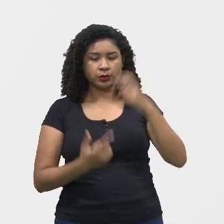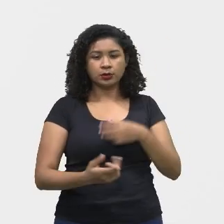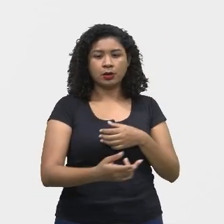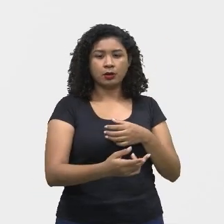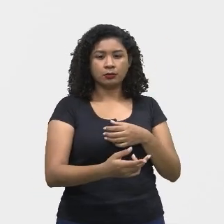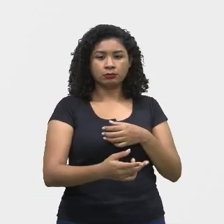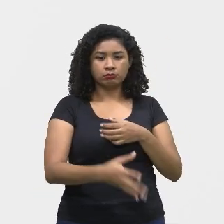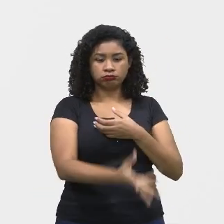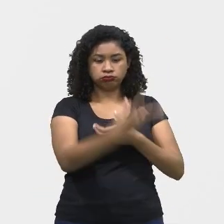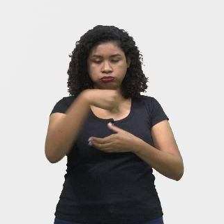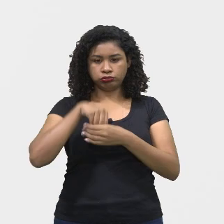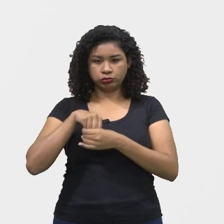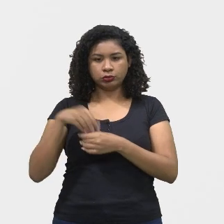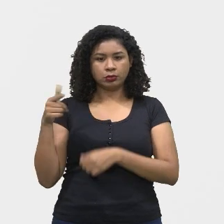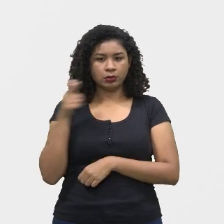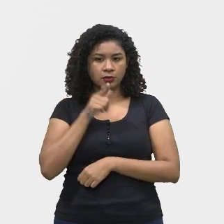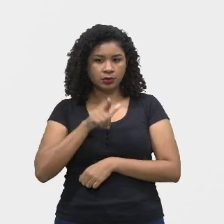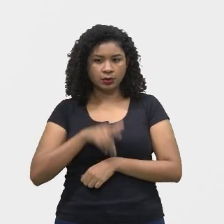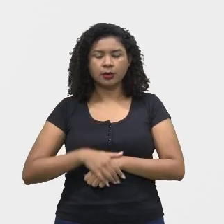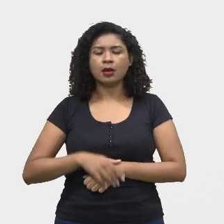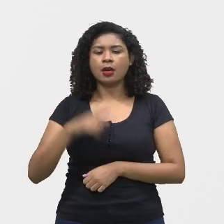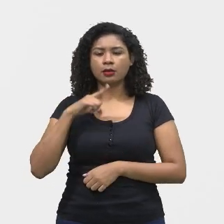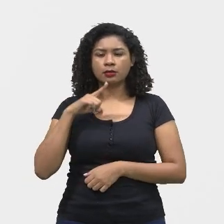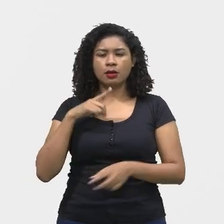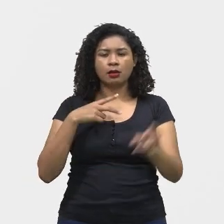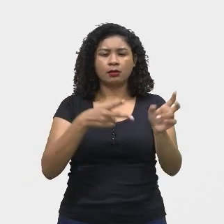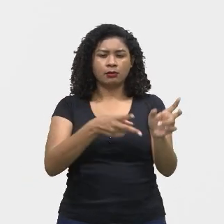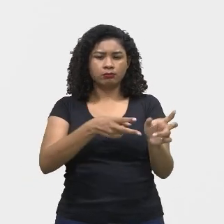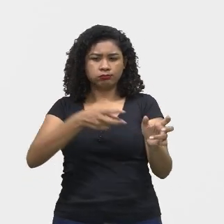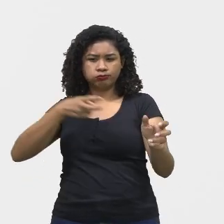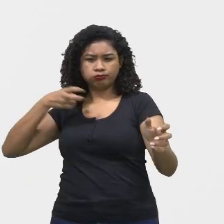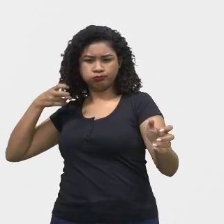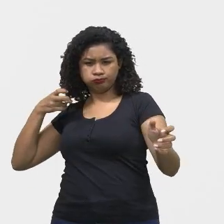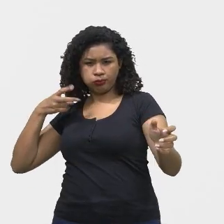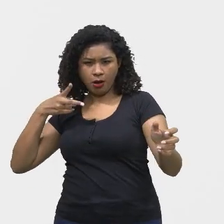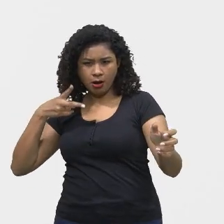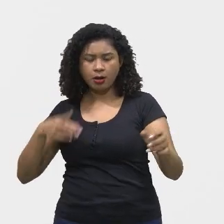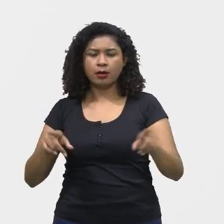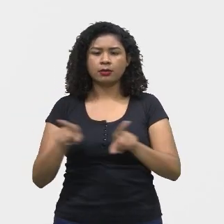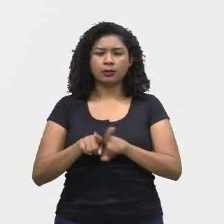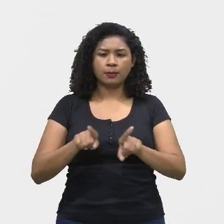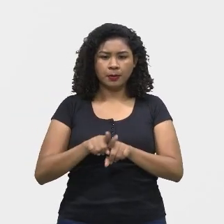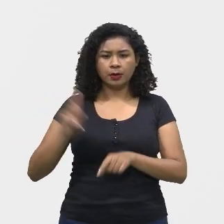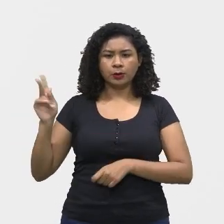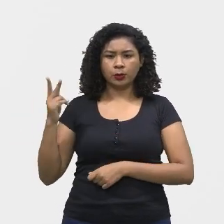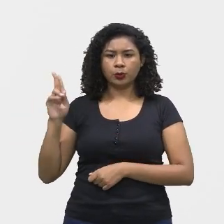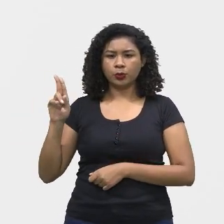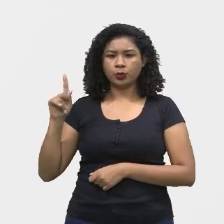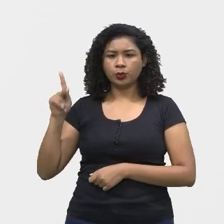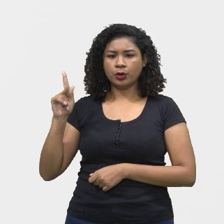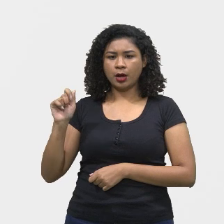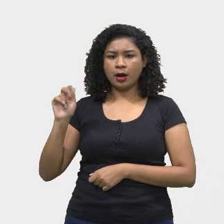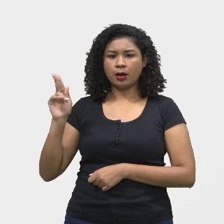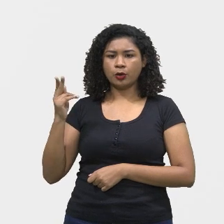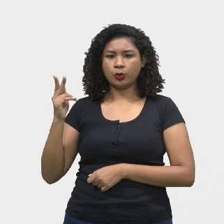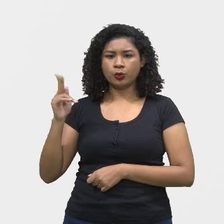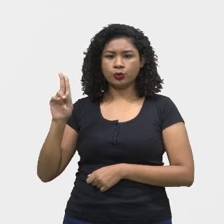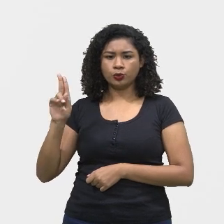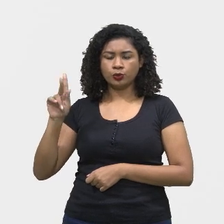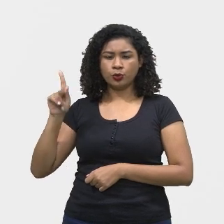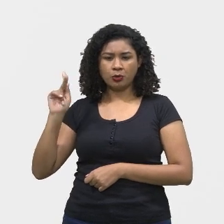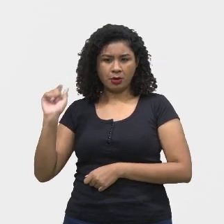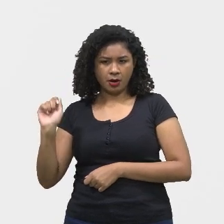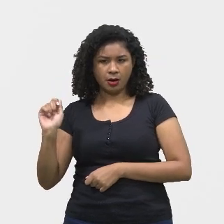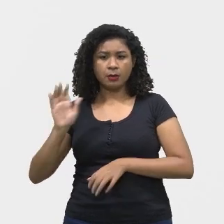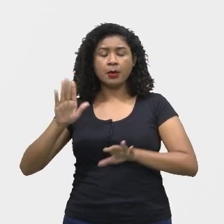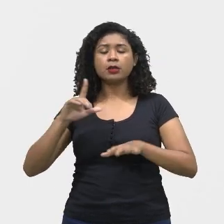arco e flecha e do ruca-ruca, outra modalidade característica deste evento é: letra A, futebol